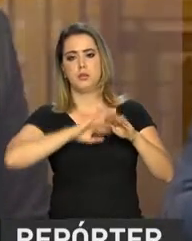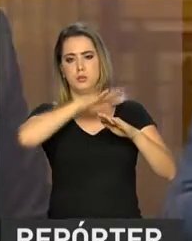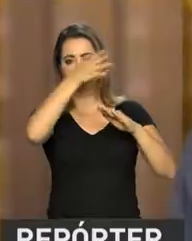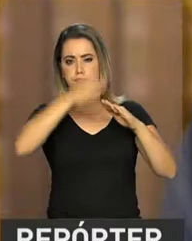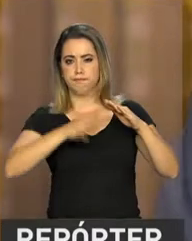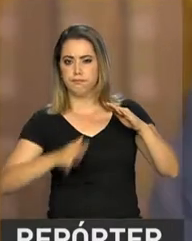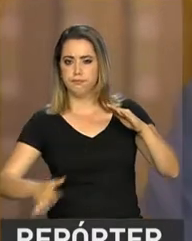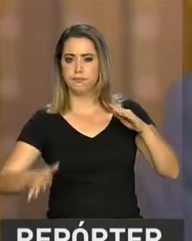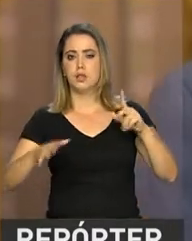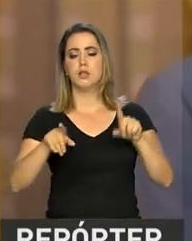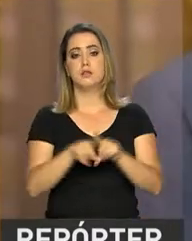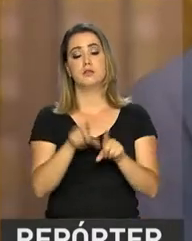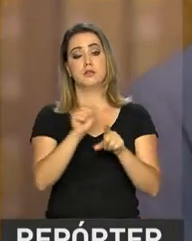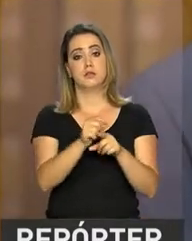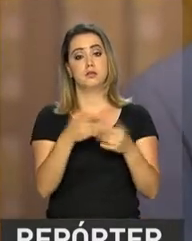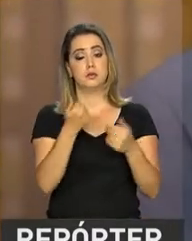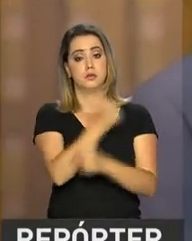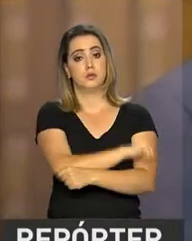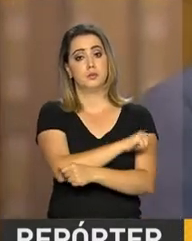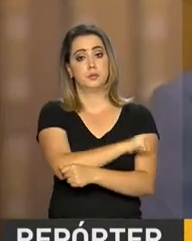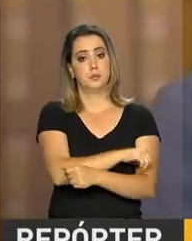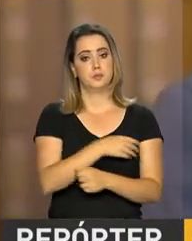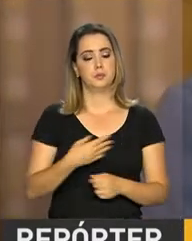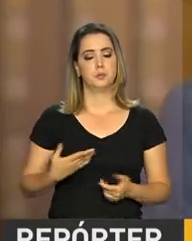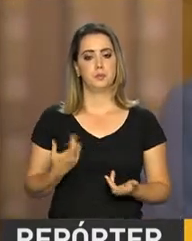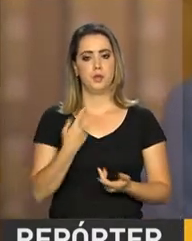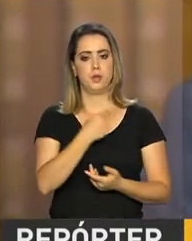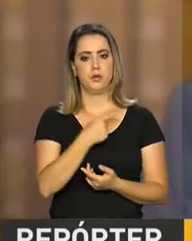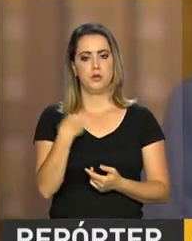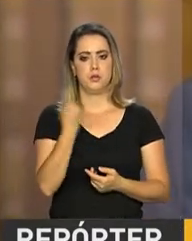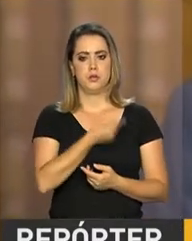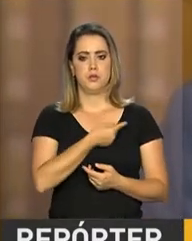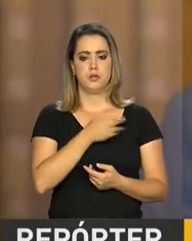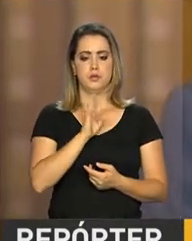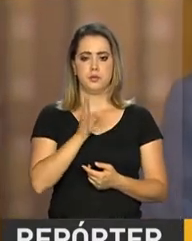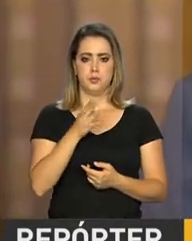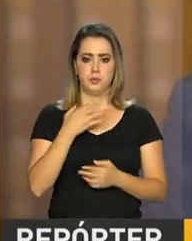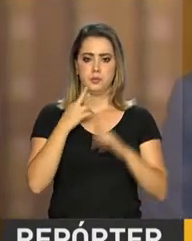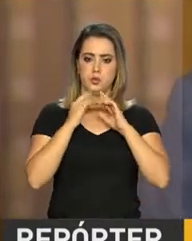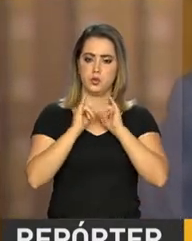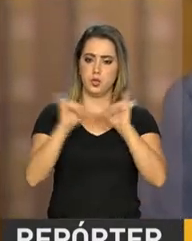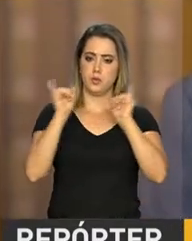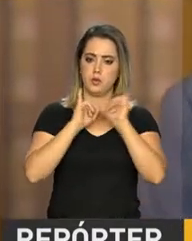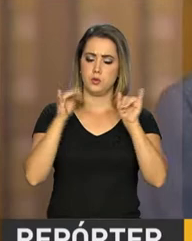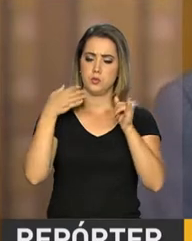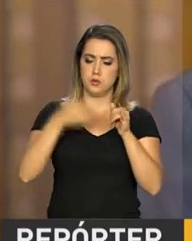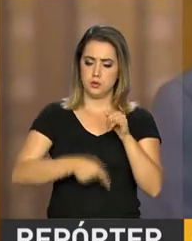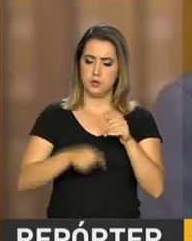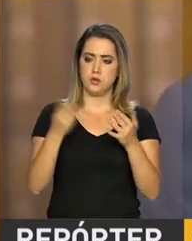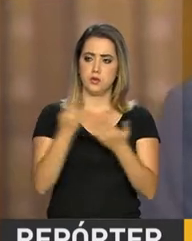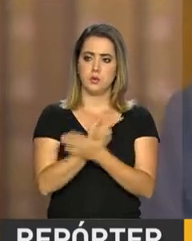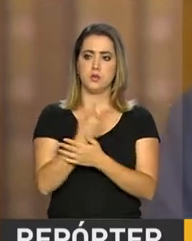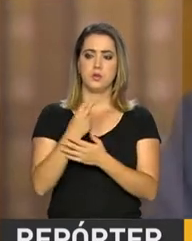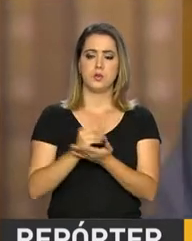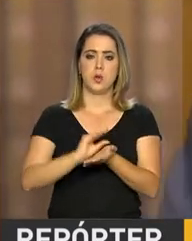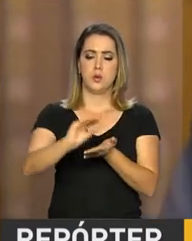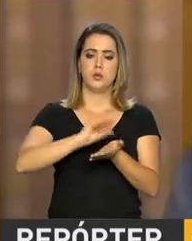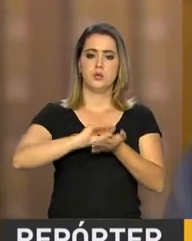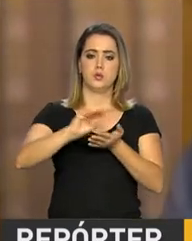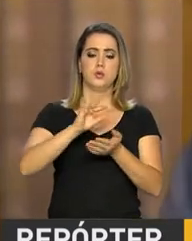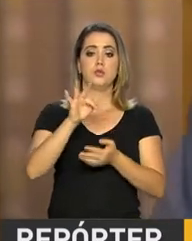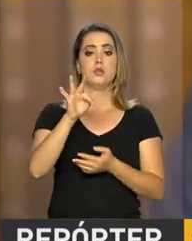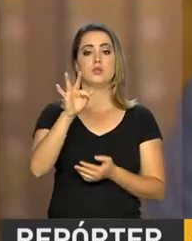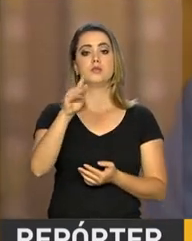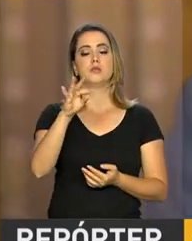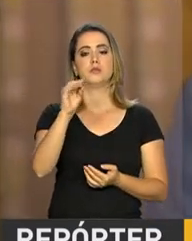- conjunto de ações é das últimas semanas e com o anúncio é feito entre recursos de fgts